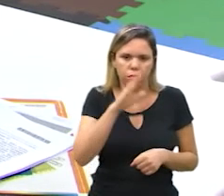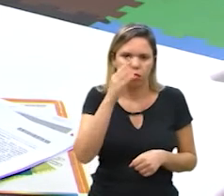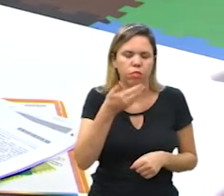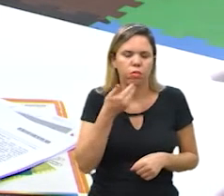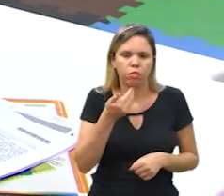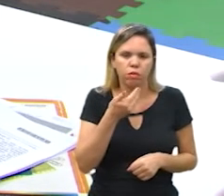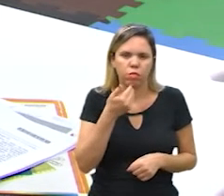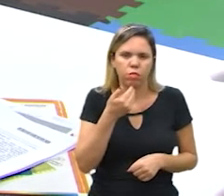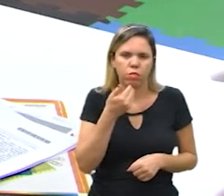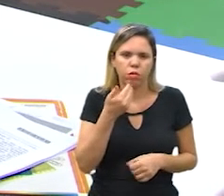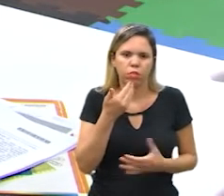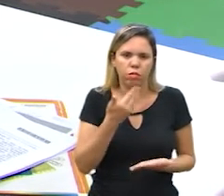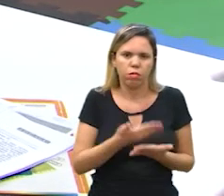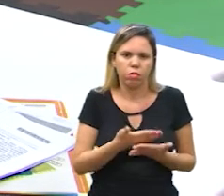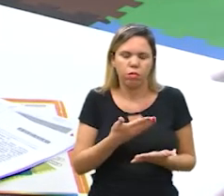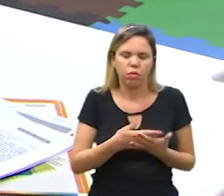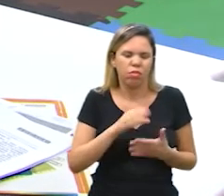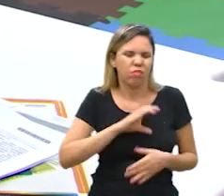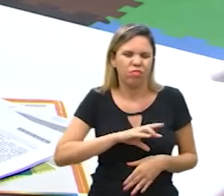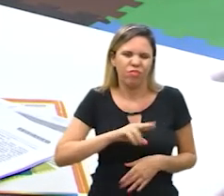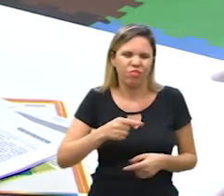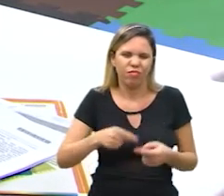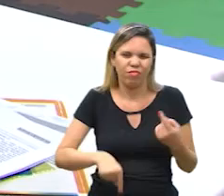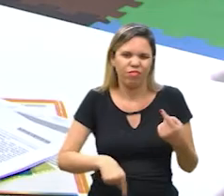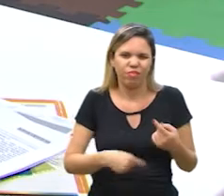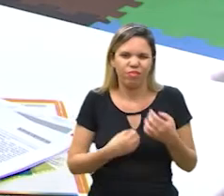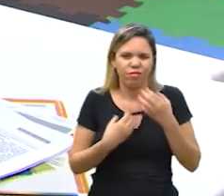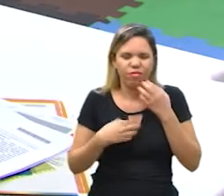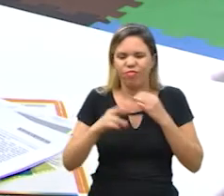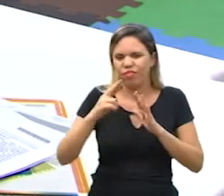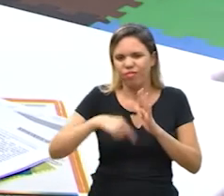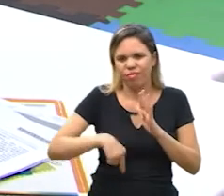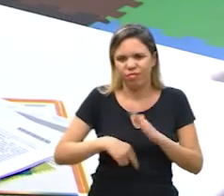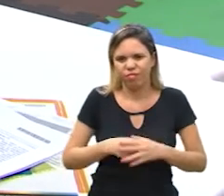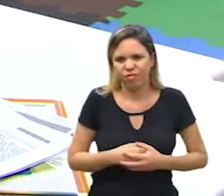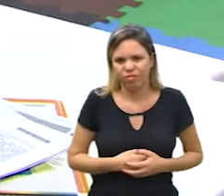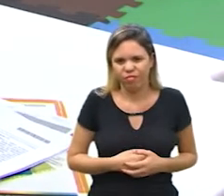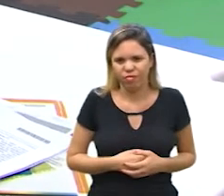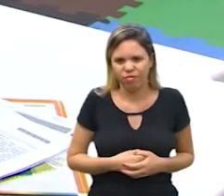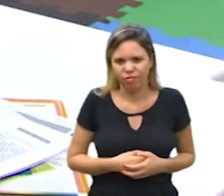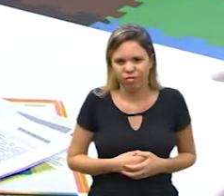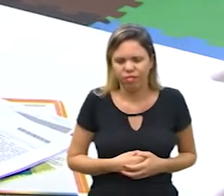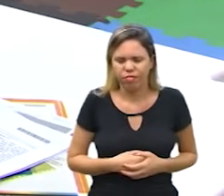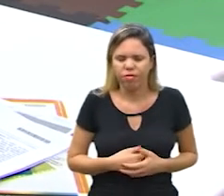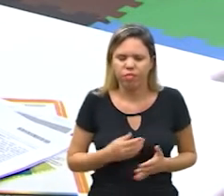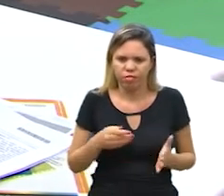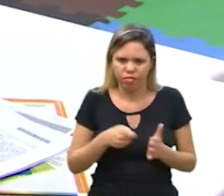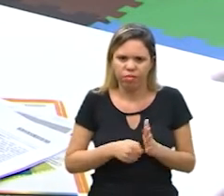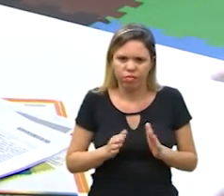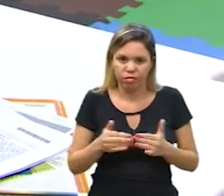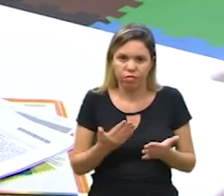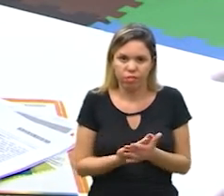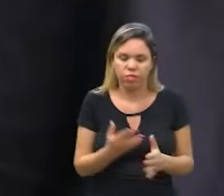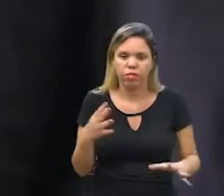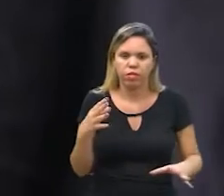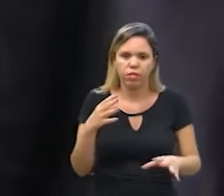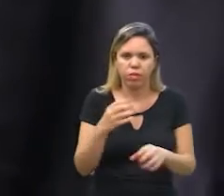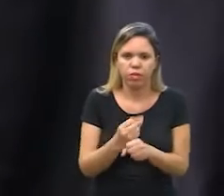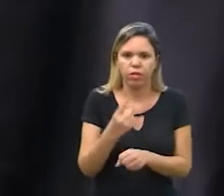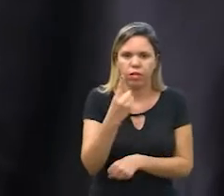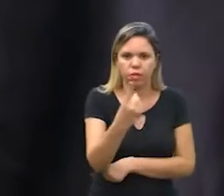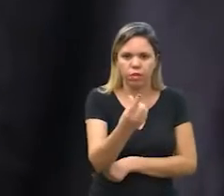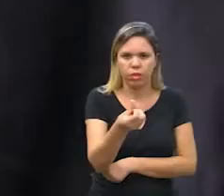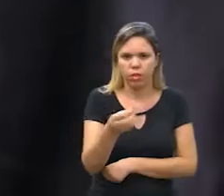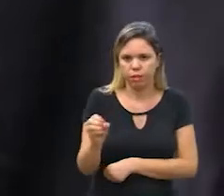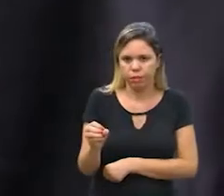né? Porque eu tenho um pouco mais de facilidade também em matemática. Português eu não sou muito bom com redação, essas coisas, mas tento me dedicar também. Um total